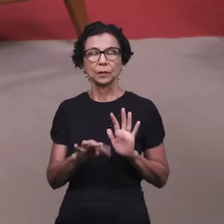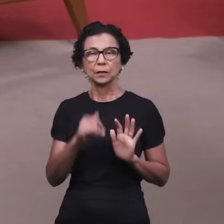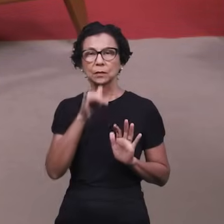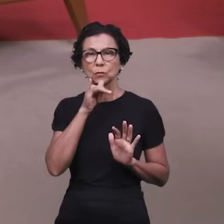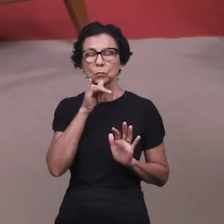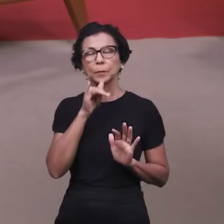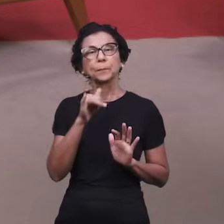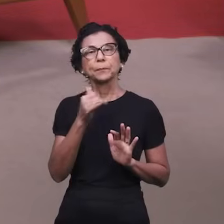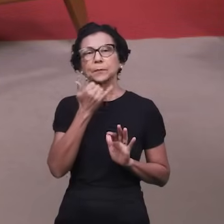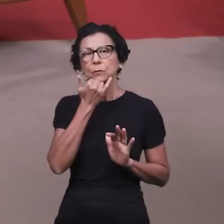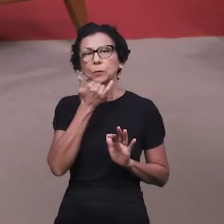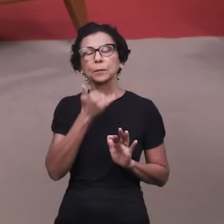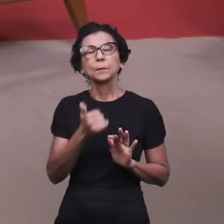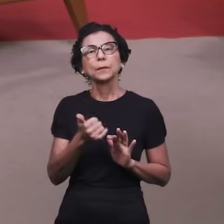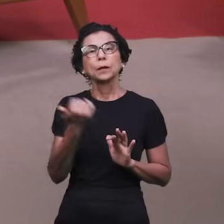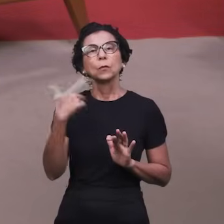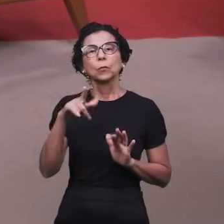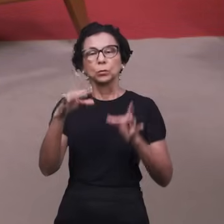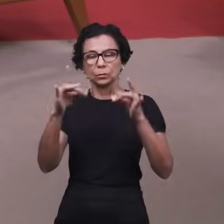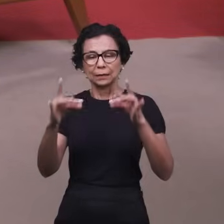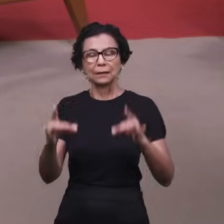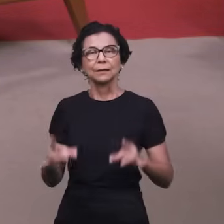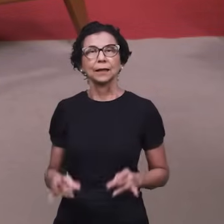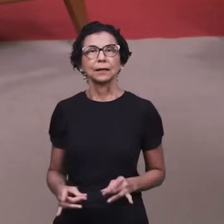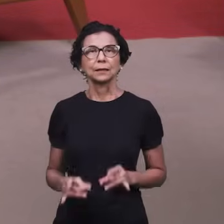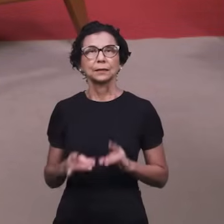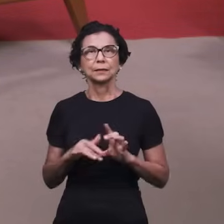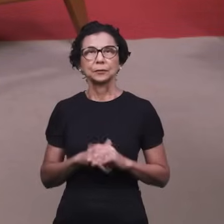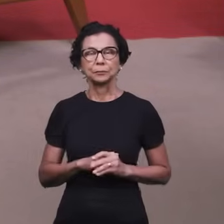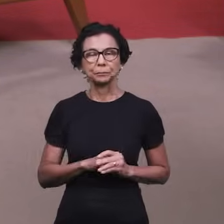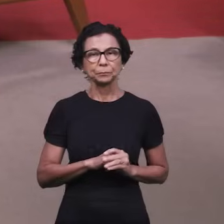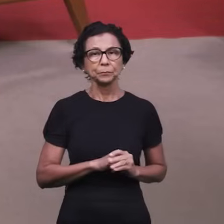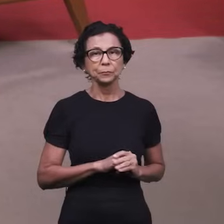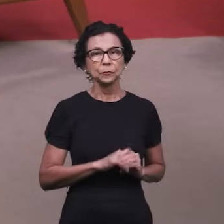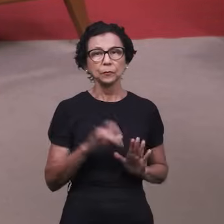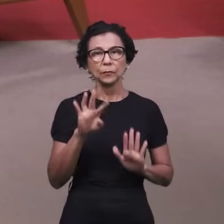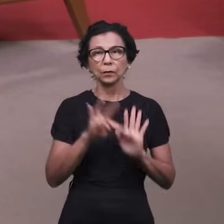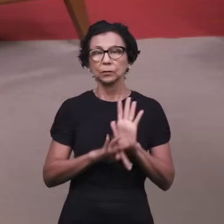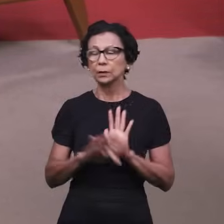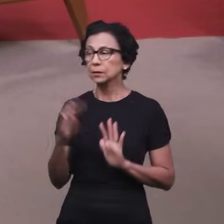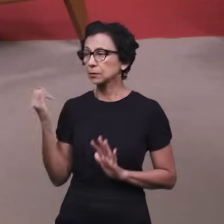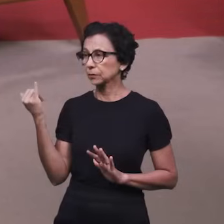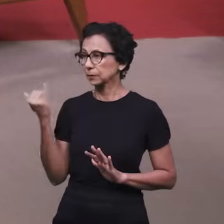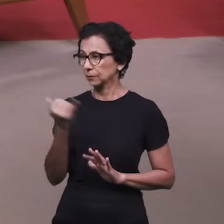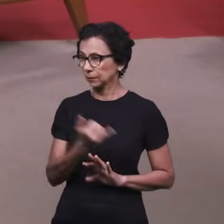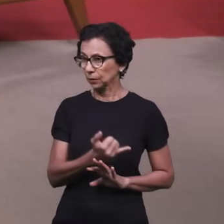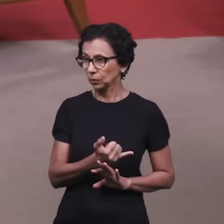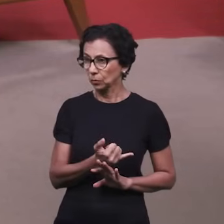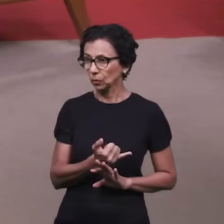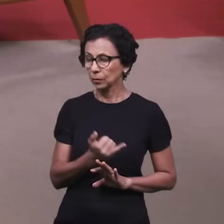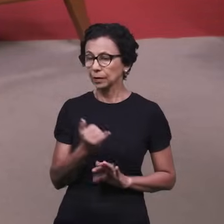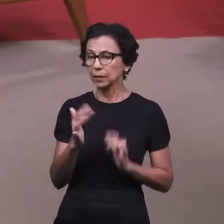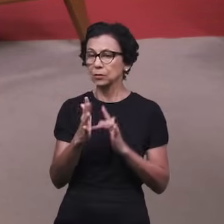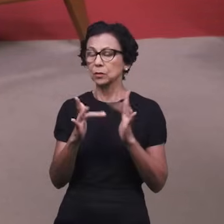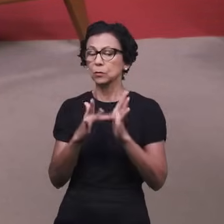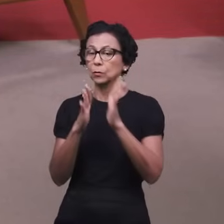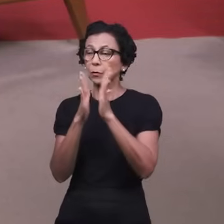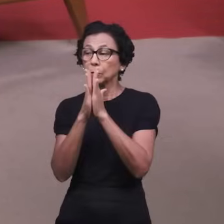Porque esse texto que você acabou de ler, que está aqui ainda, é uma oração do Senhor Jesus.